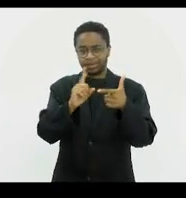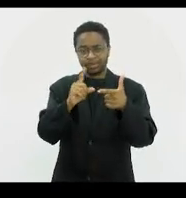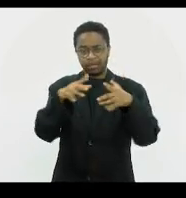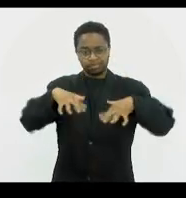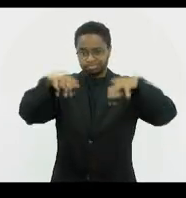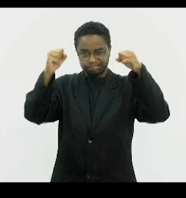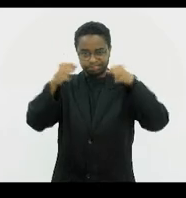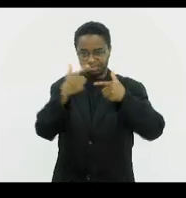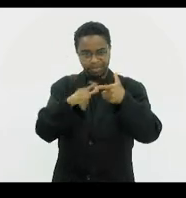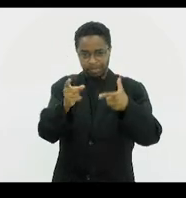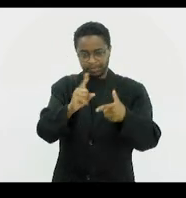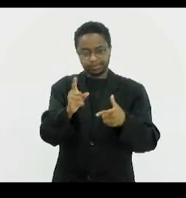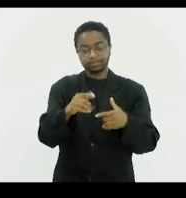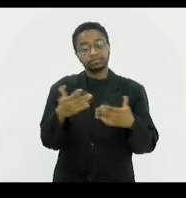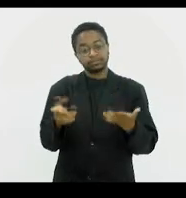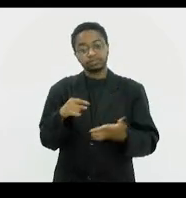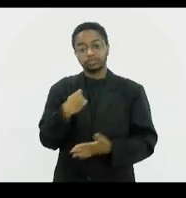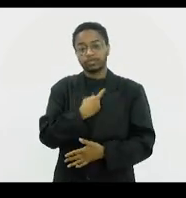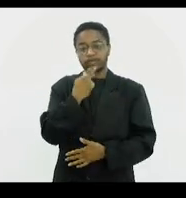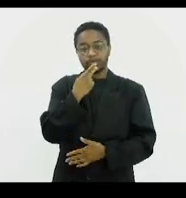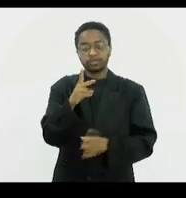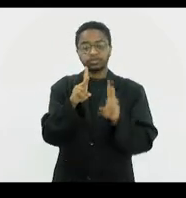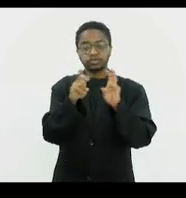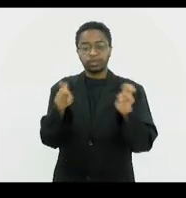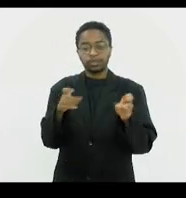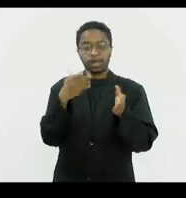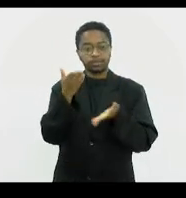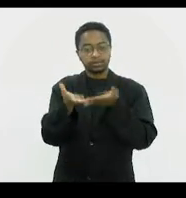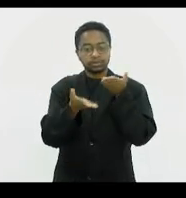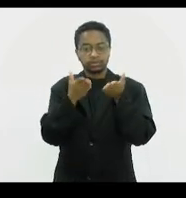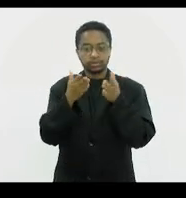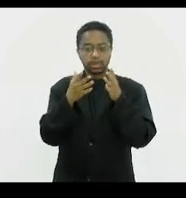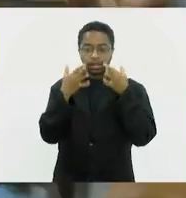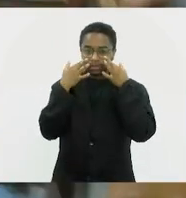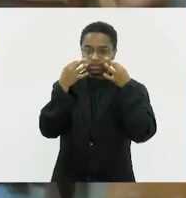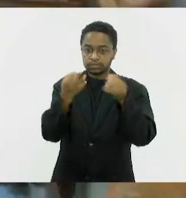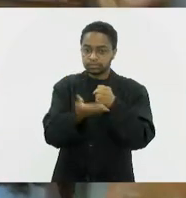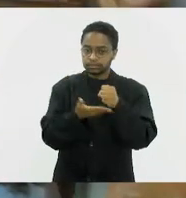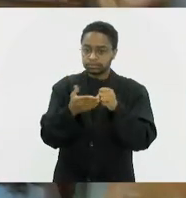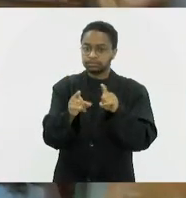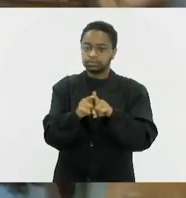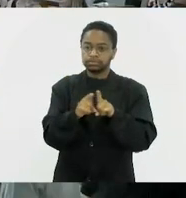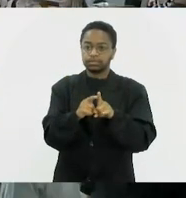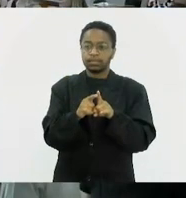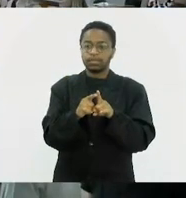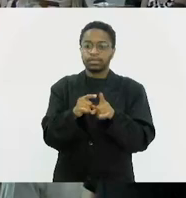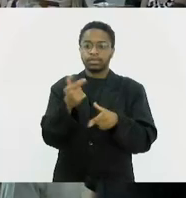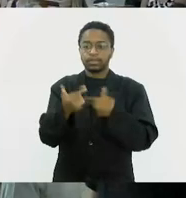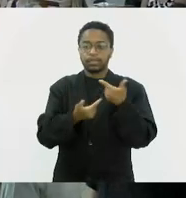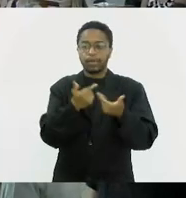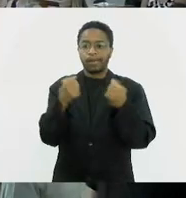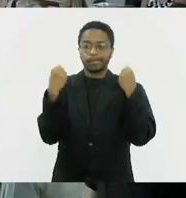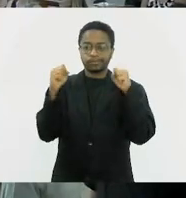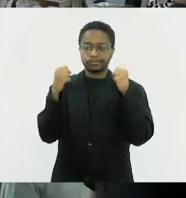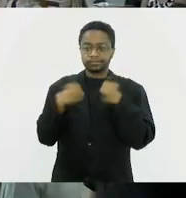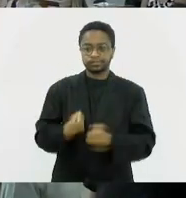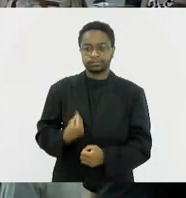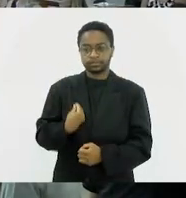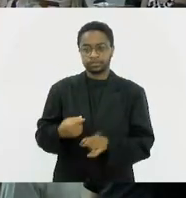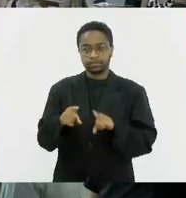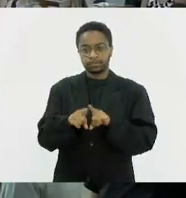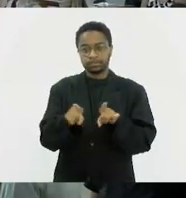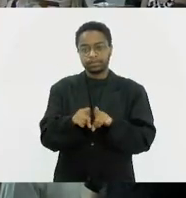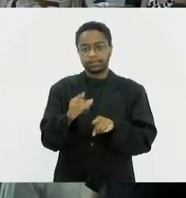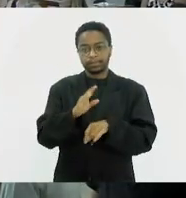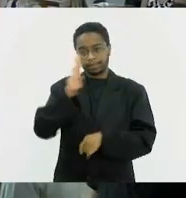não tem problema. A gente falou ali da atenção básica, ali tinha também, falando do trabalho da Academia da Vida. E o mais importante,